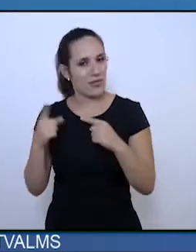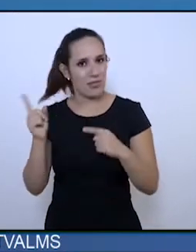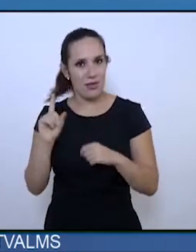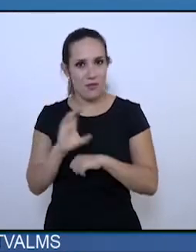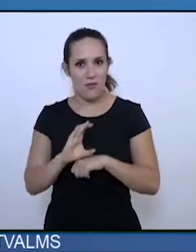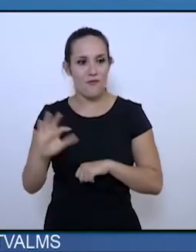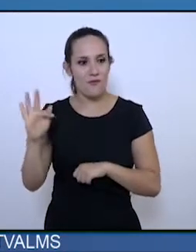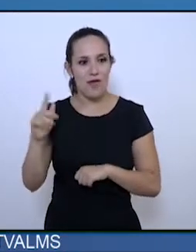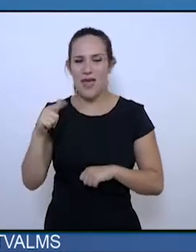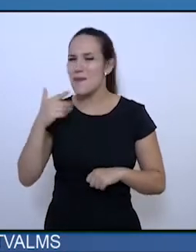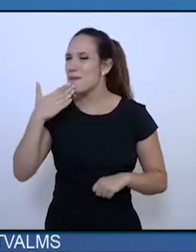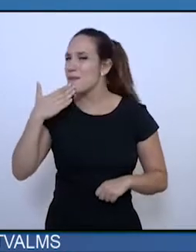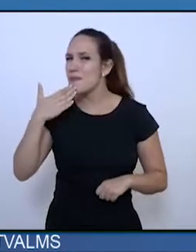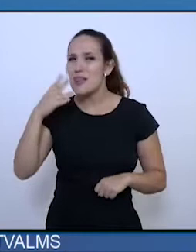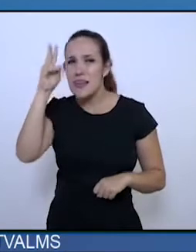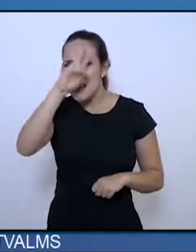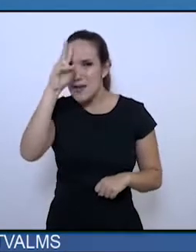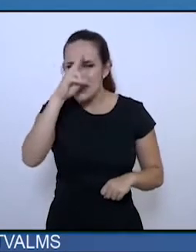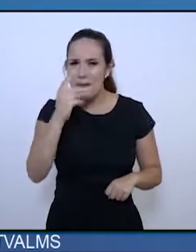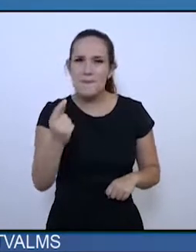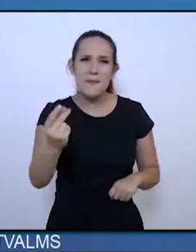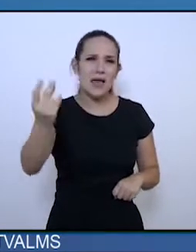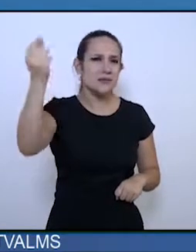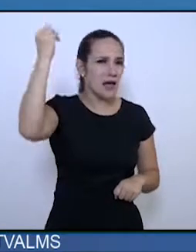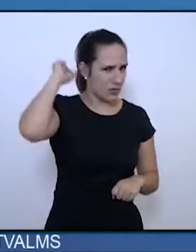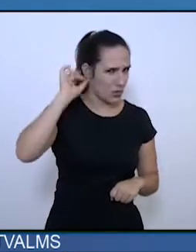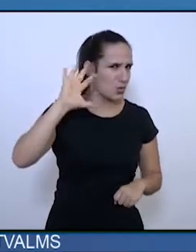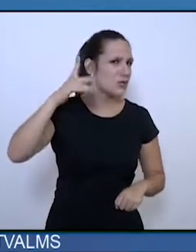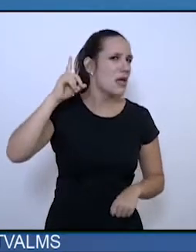remete aos piores períodos da história brasileira,